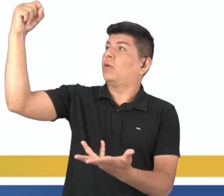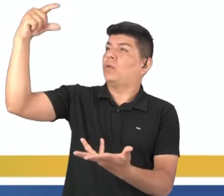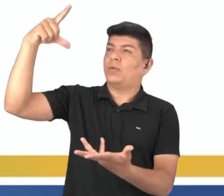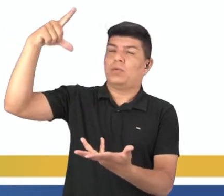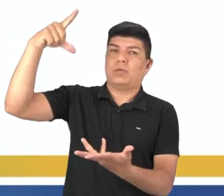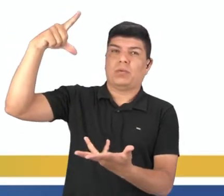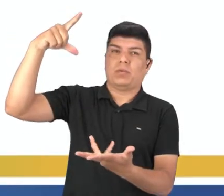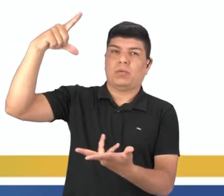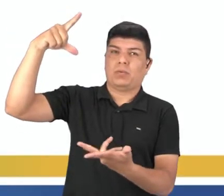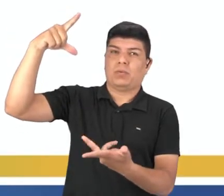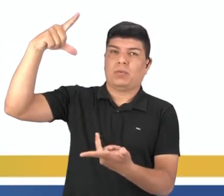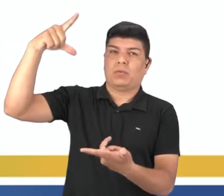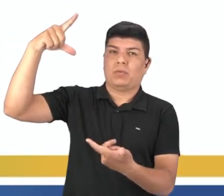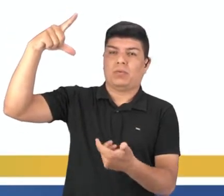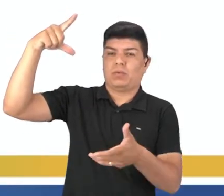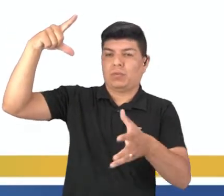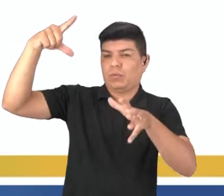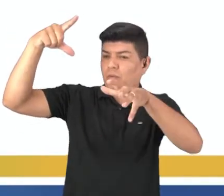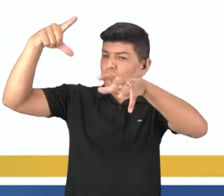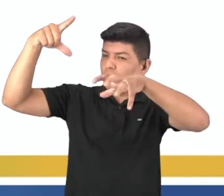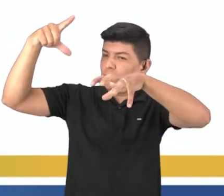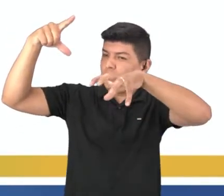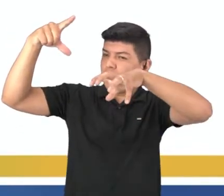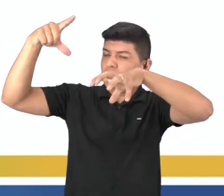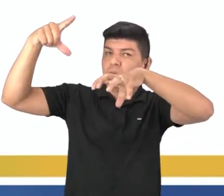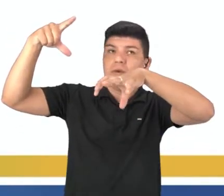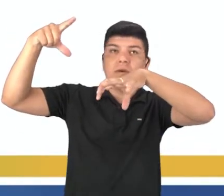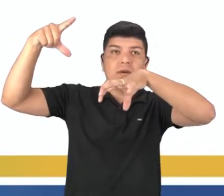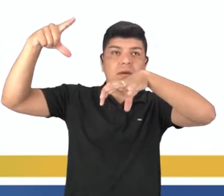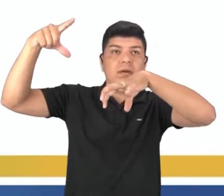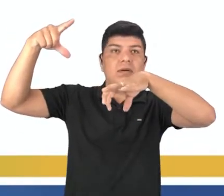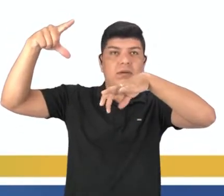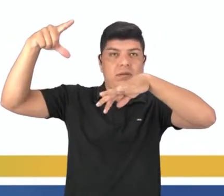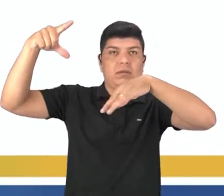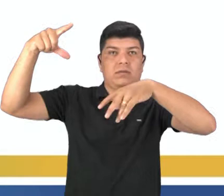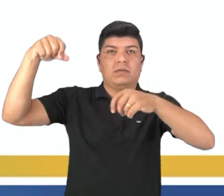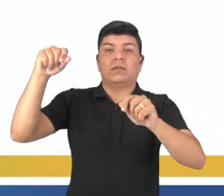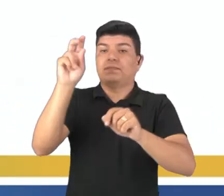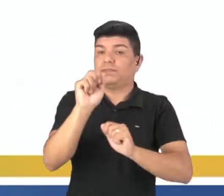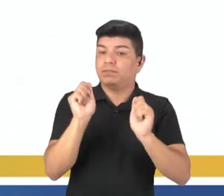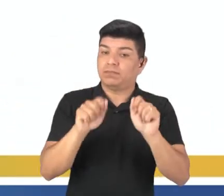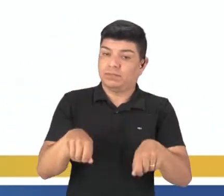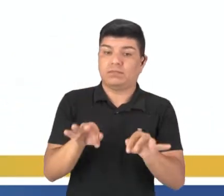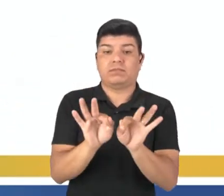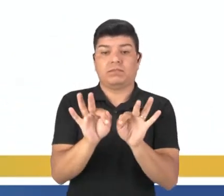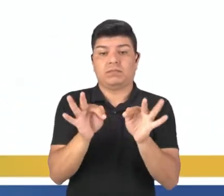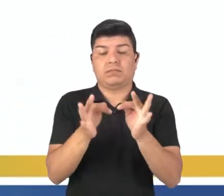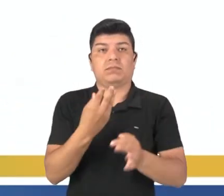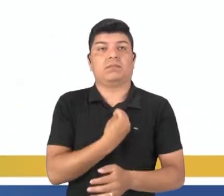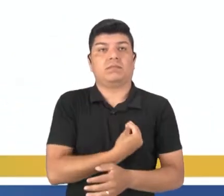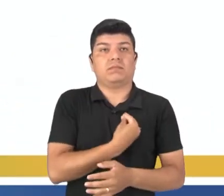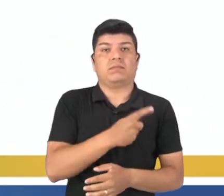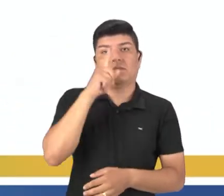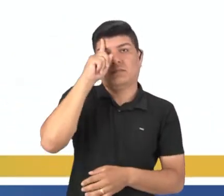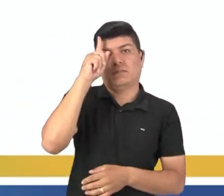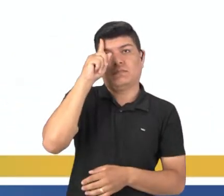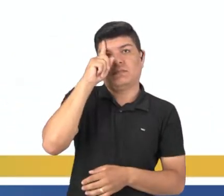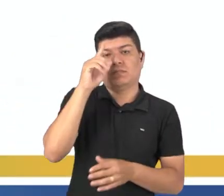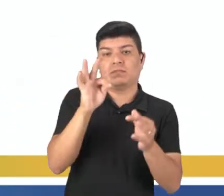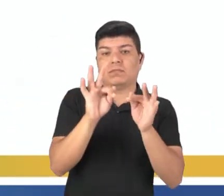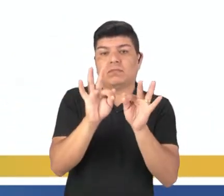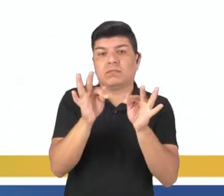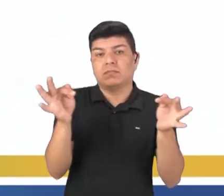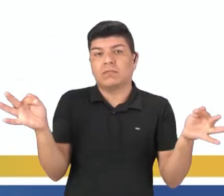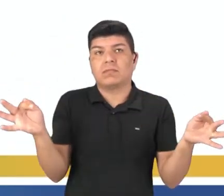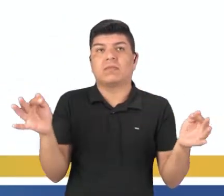sol ou a gente também pode usar o Simple Present para falar sobre ações habituais que fazem parte da nossa rotina aquelas